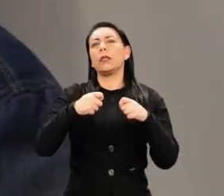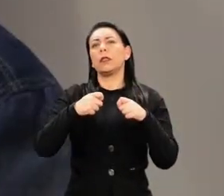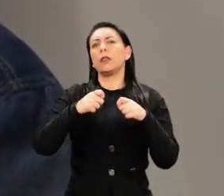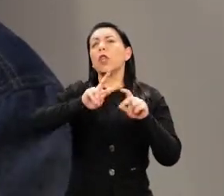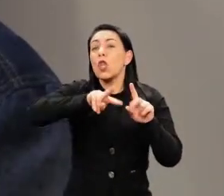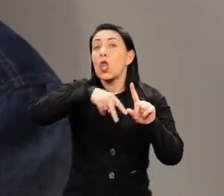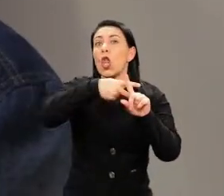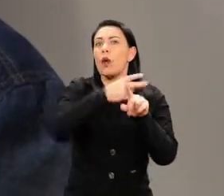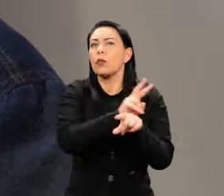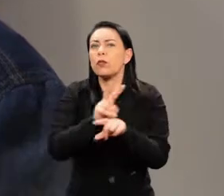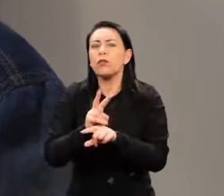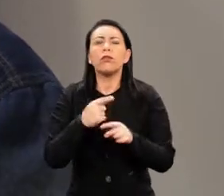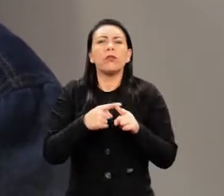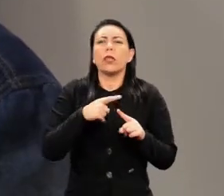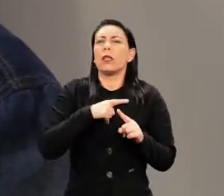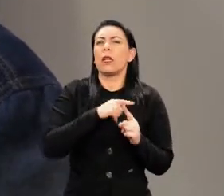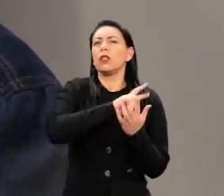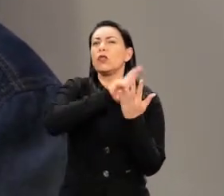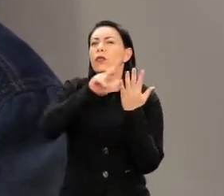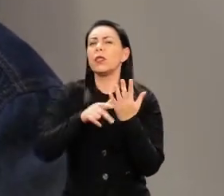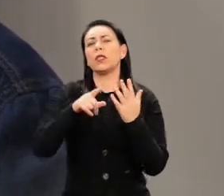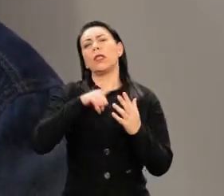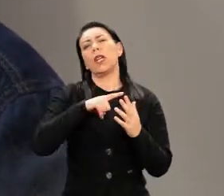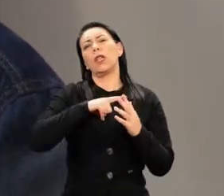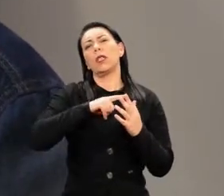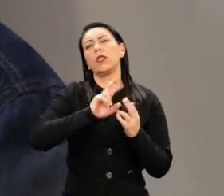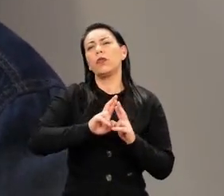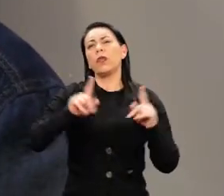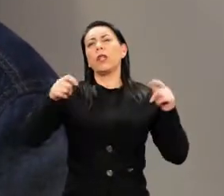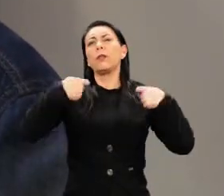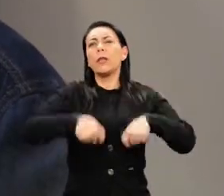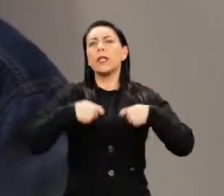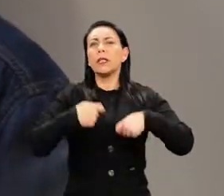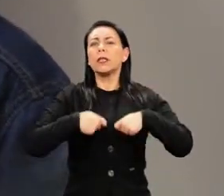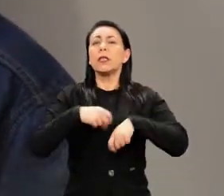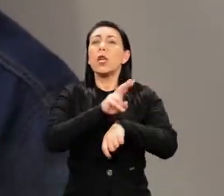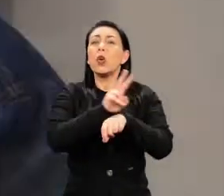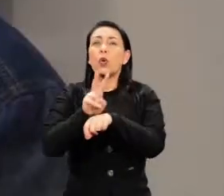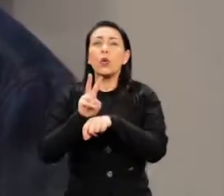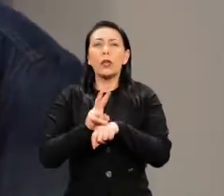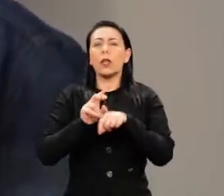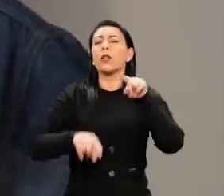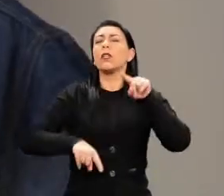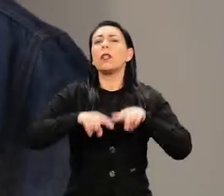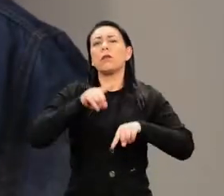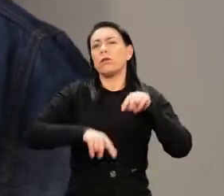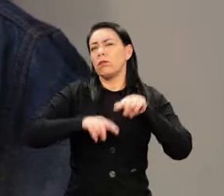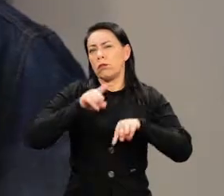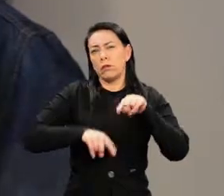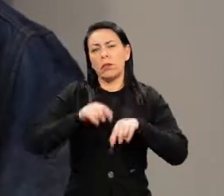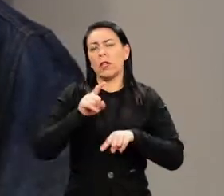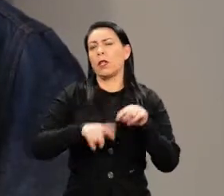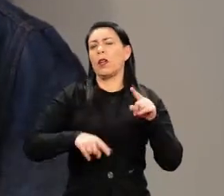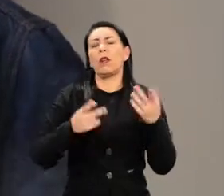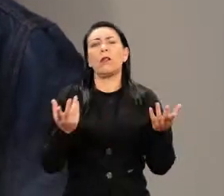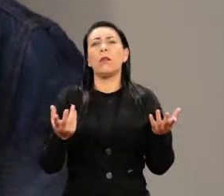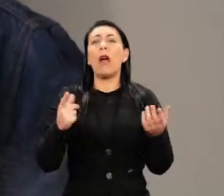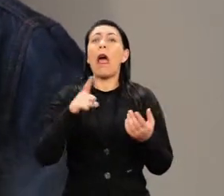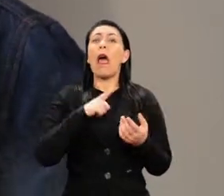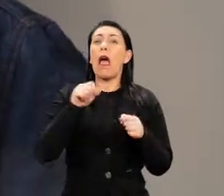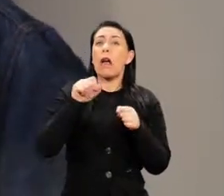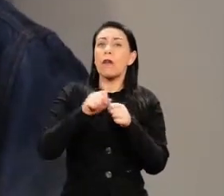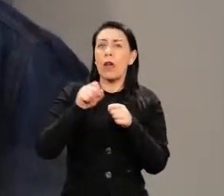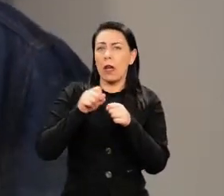lembrando que existem diferenças que devem ser observadas conforme o produto audiovisual que quem monta quem grava tem um